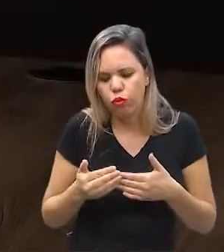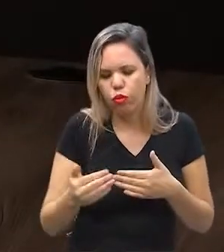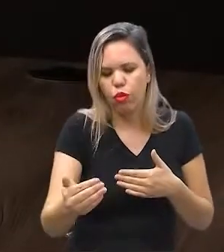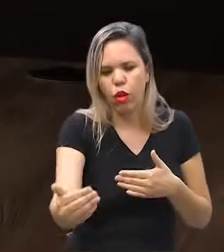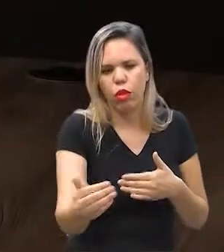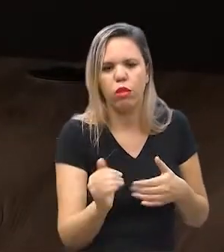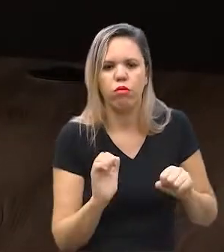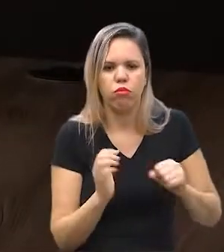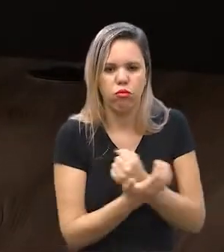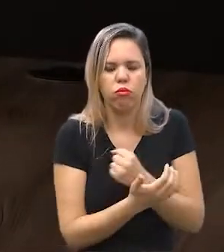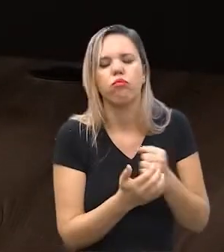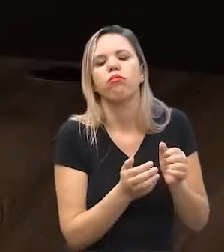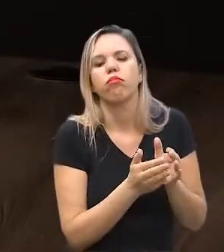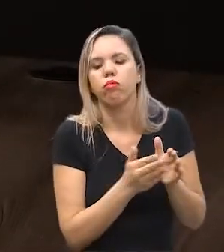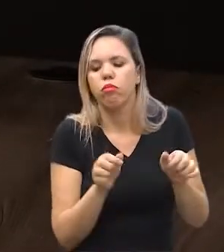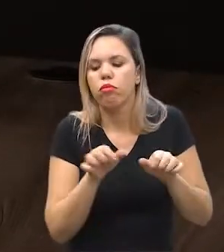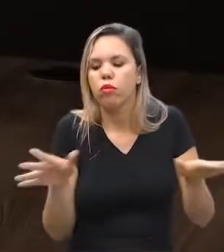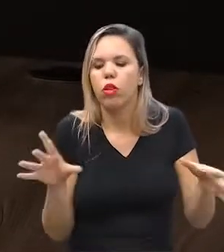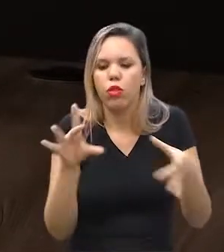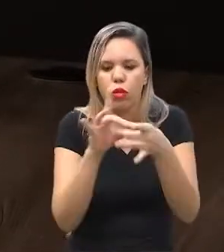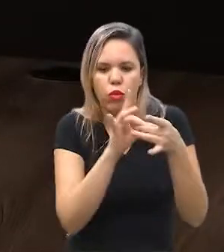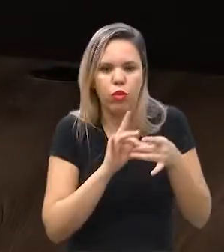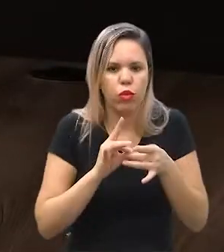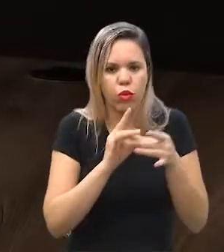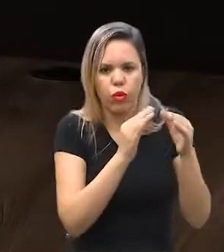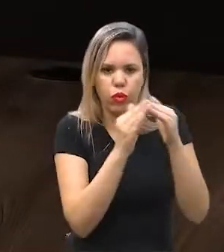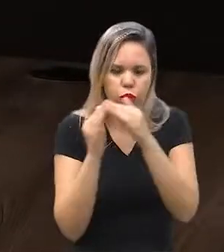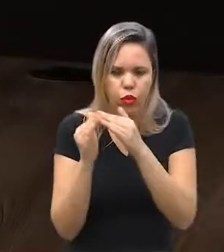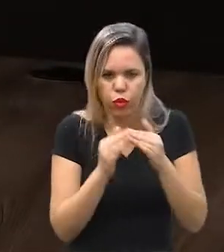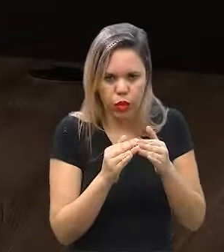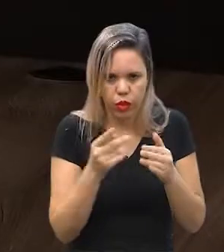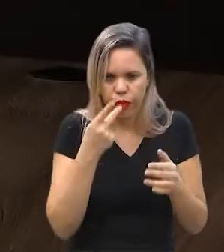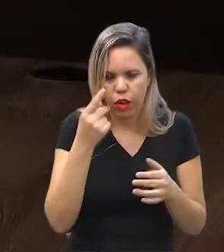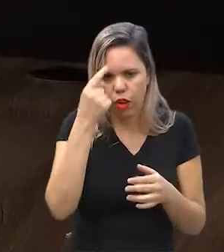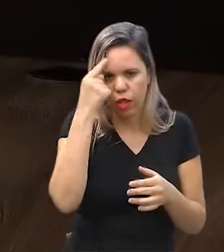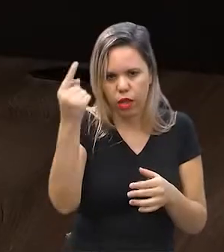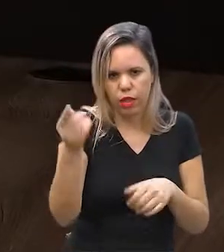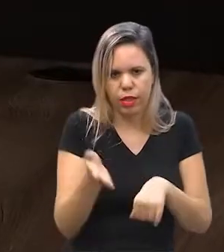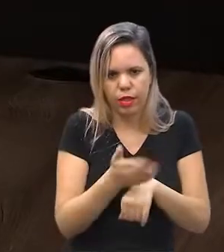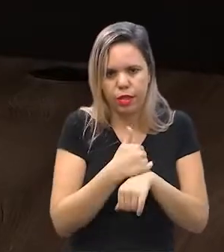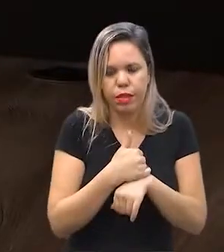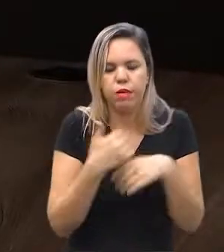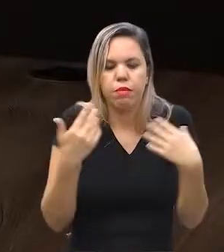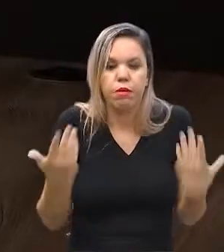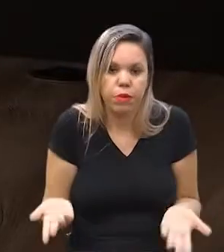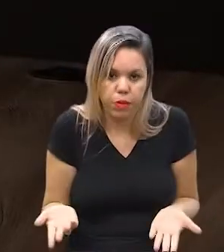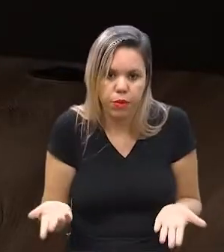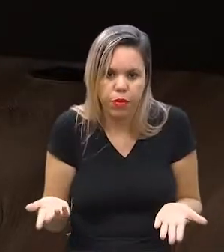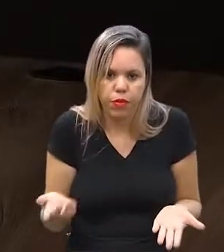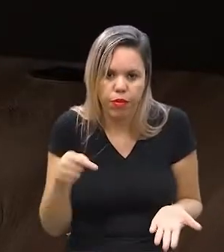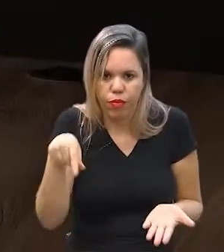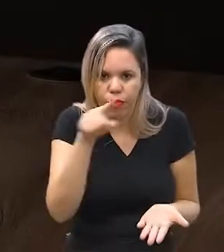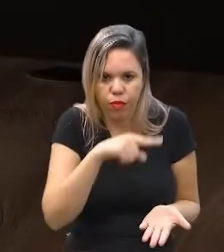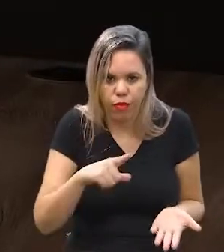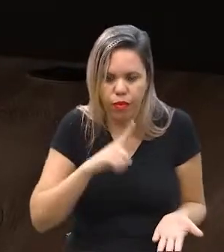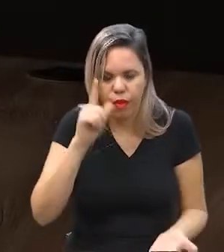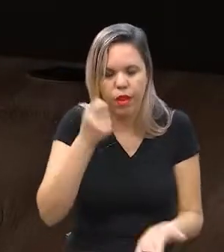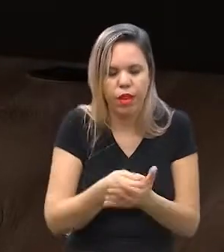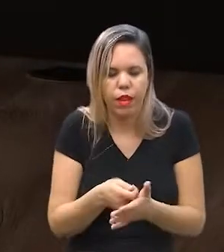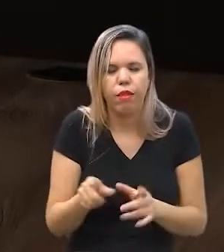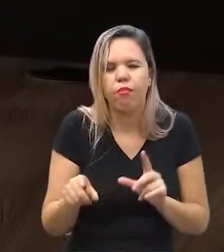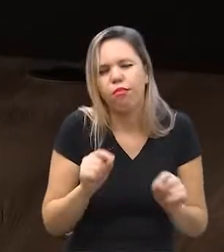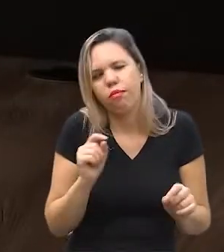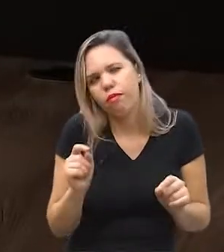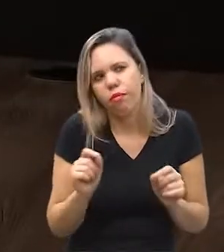pandemia, a esses vizinhos e você disse, olha, a ideia foi antes, mas quando vocês